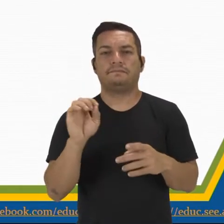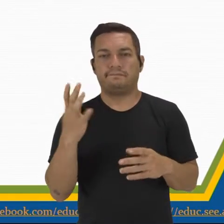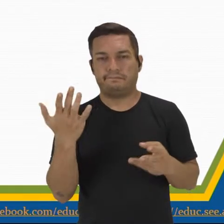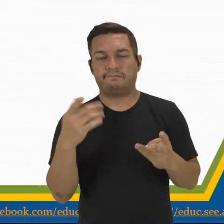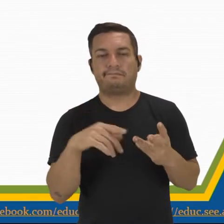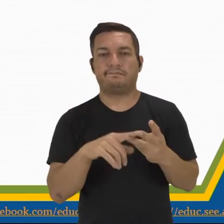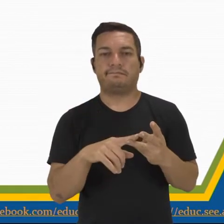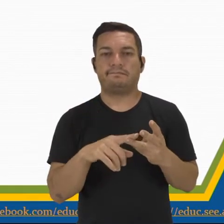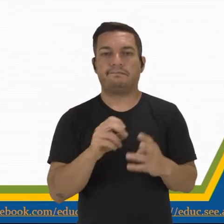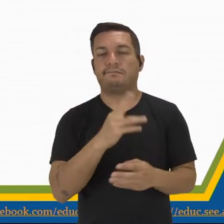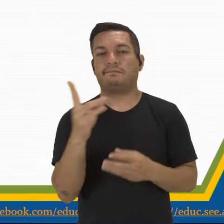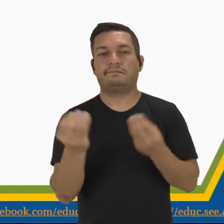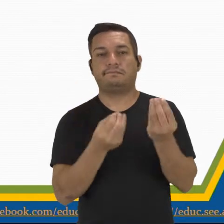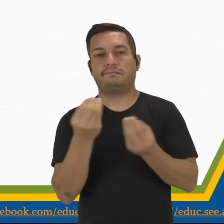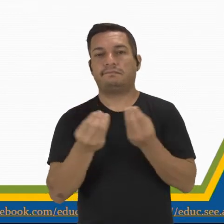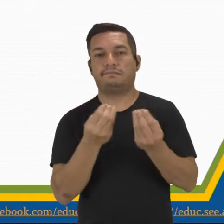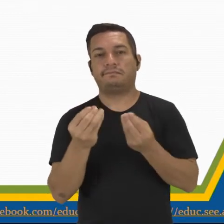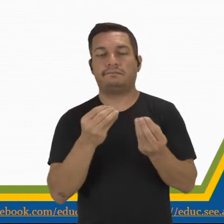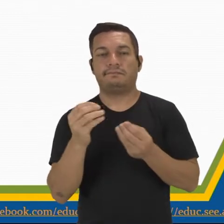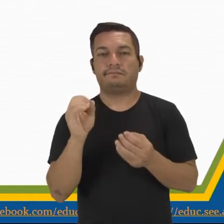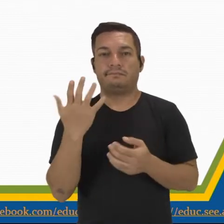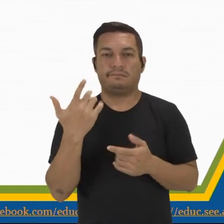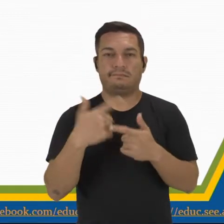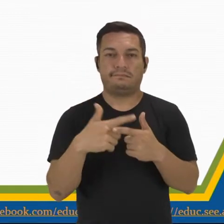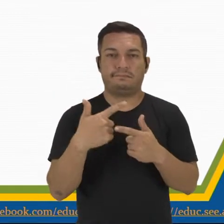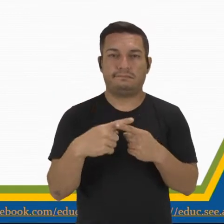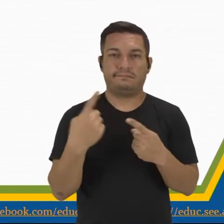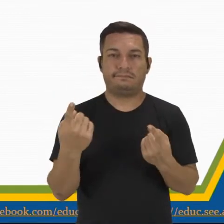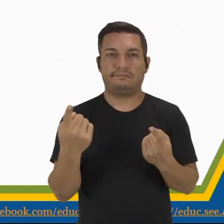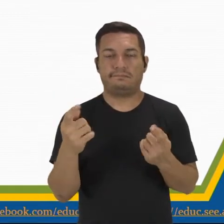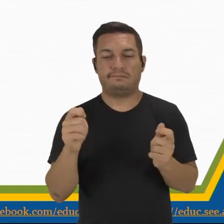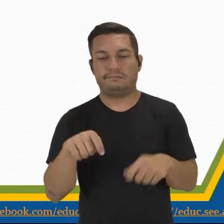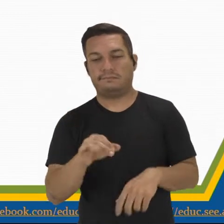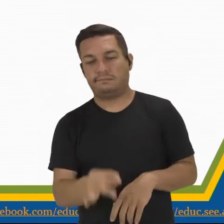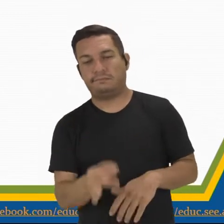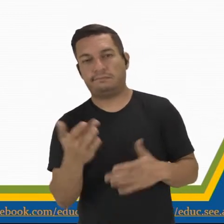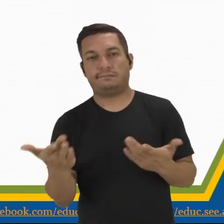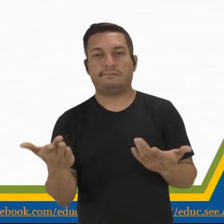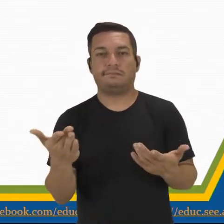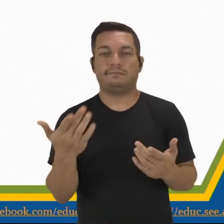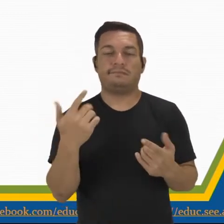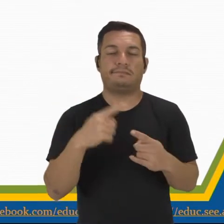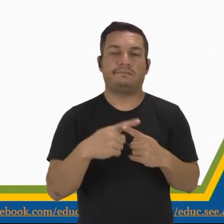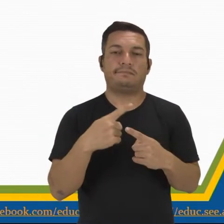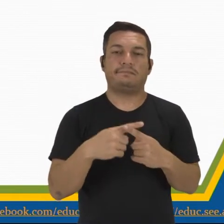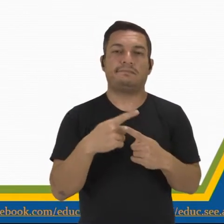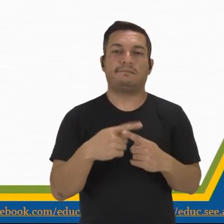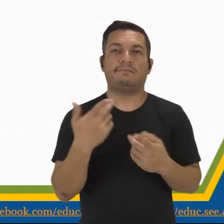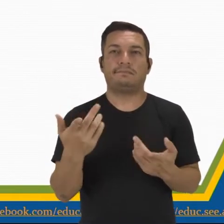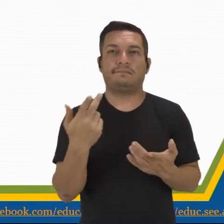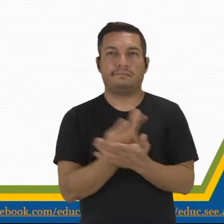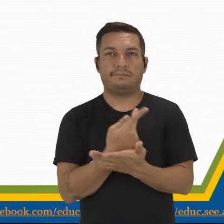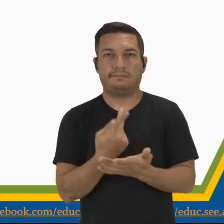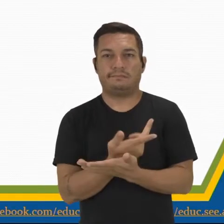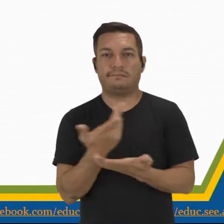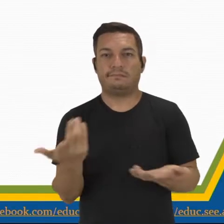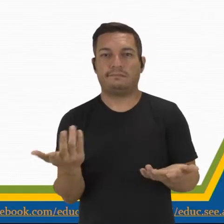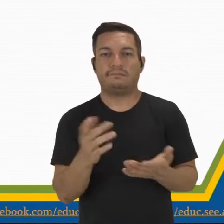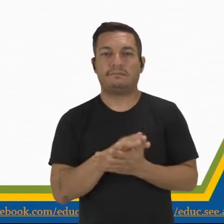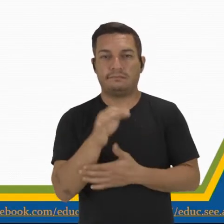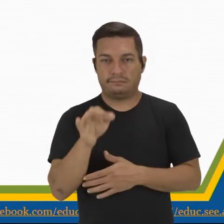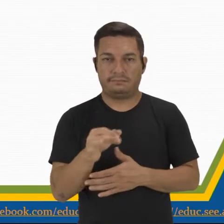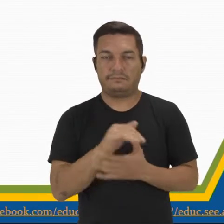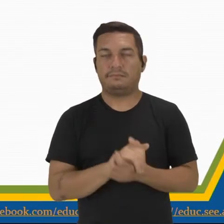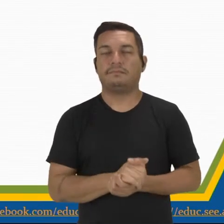Por que isso funciona? Ou como não funciona? Por que isso não dá certo? Ou por que daquilo dá